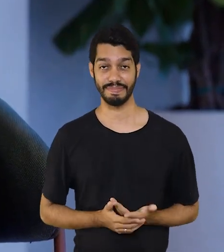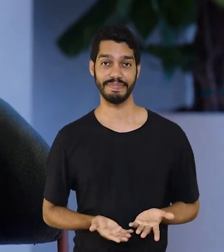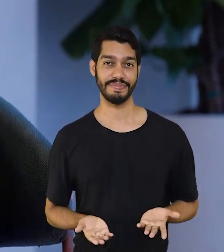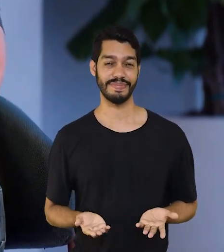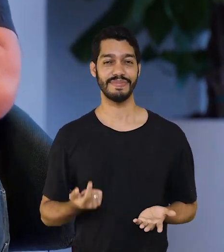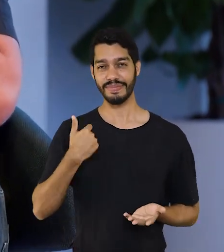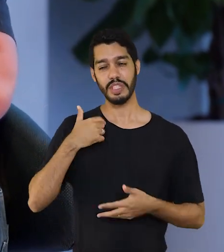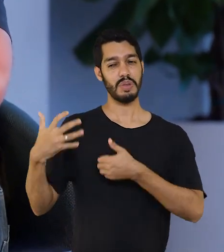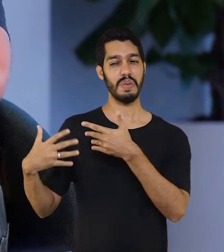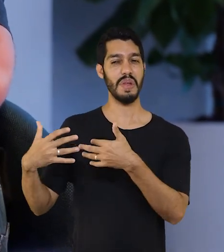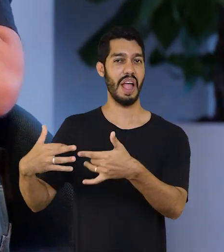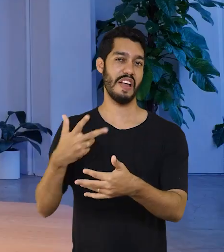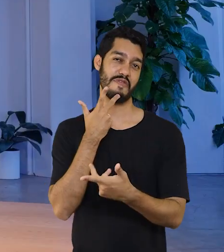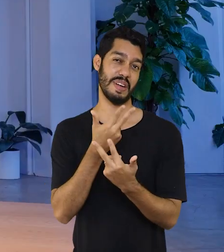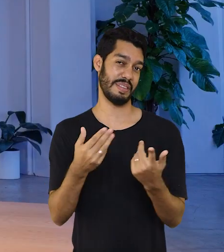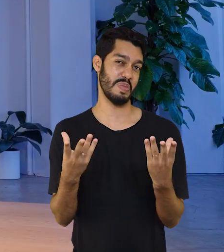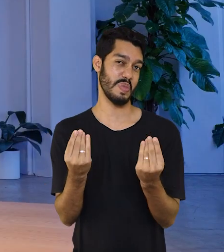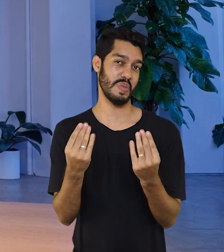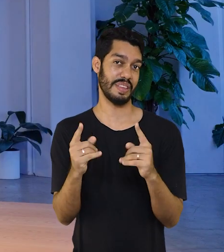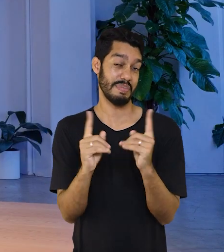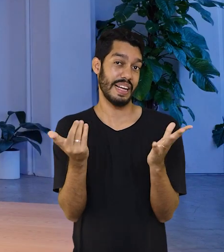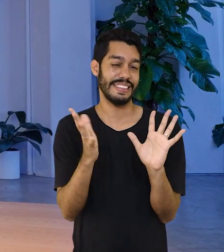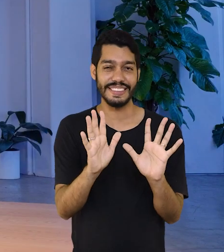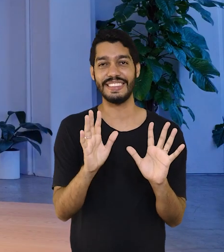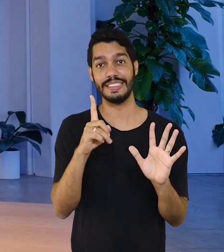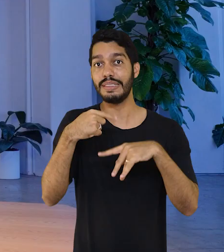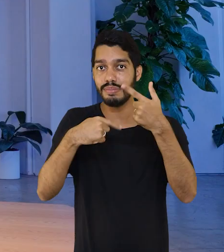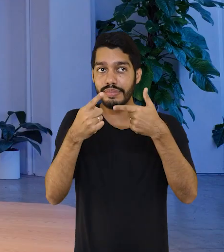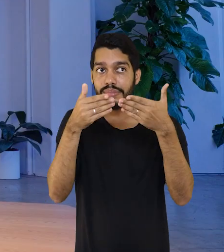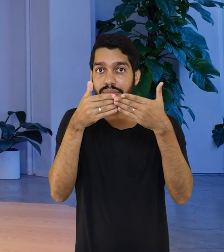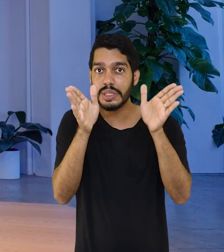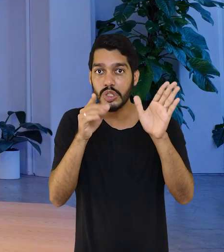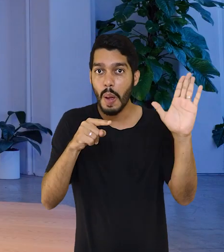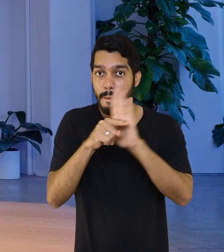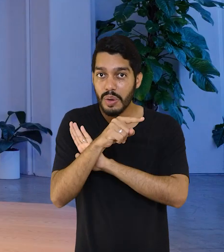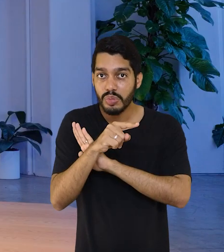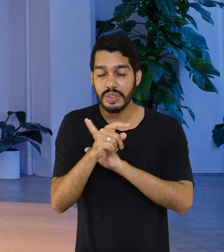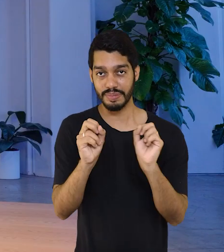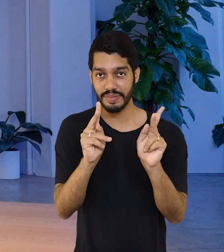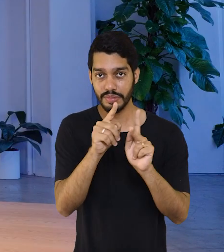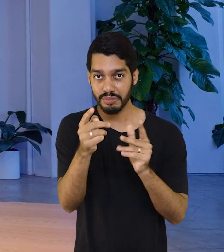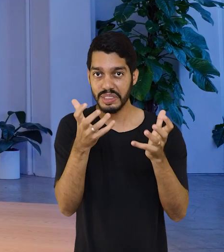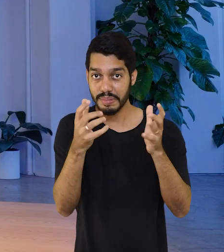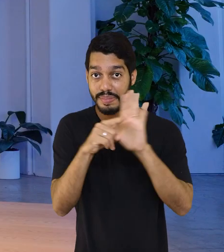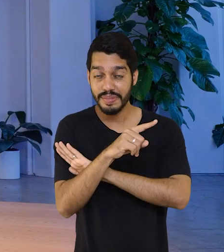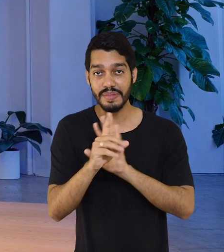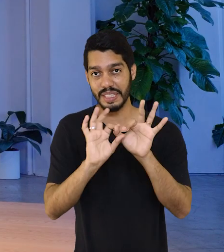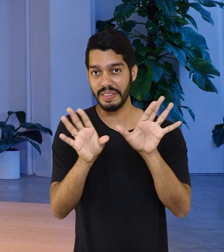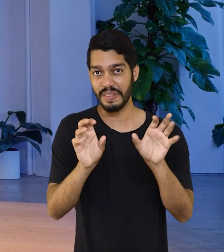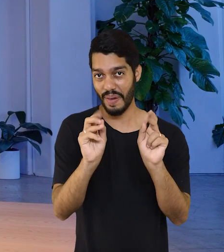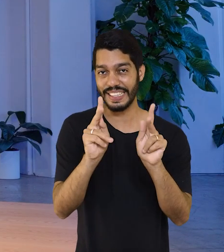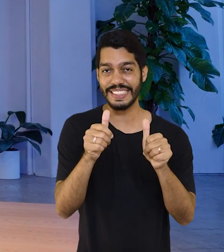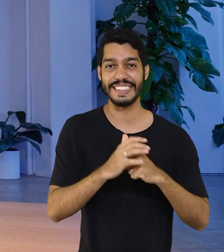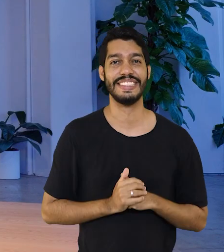por aí? Esse já está acontecendo. E aí, enfim, tem várias outras coisas que a gente precisa falar, mas eu vou parar aqui nesses dois, senão gente, a gente vai embora. usa a pergunta